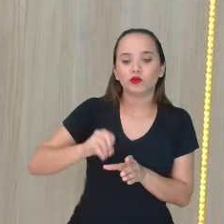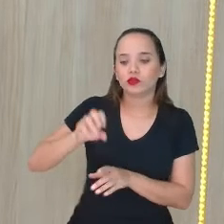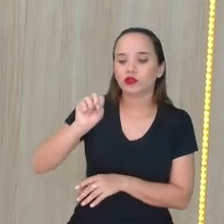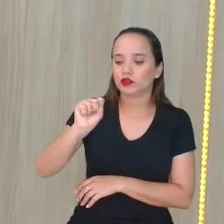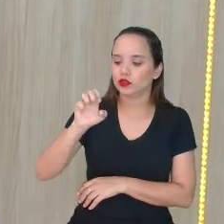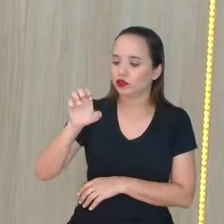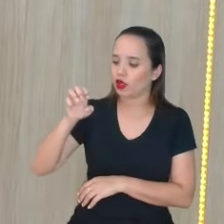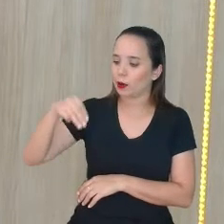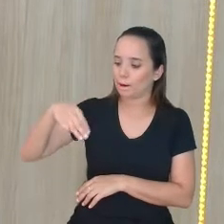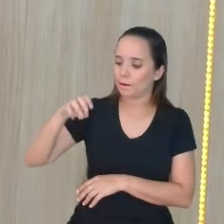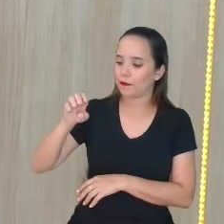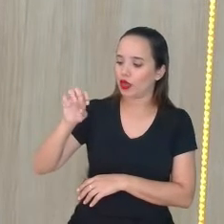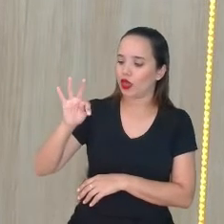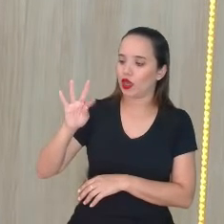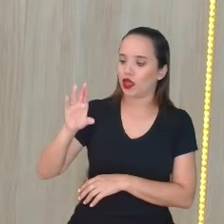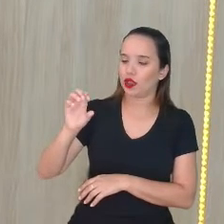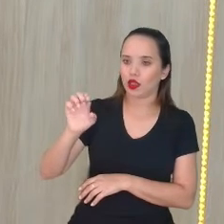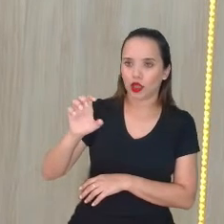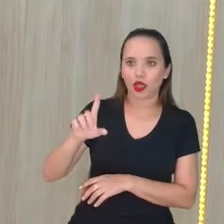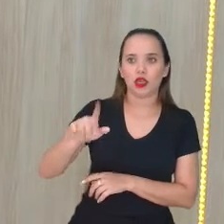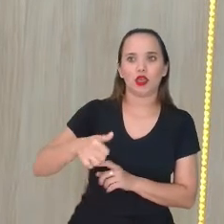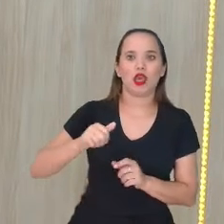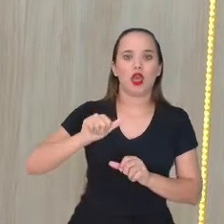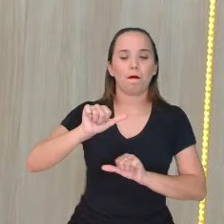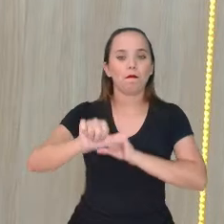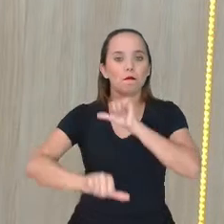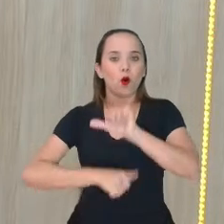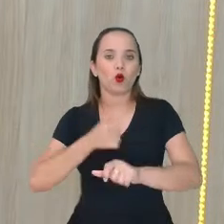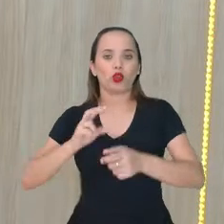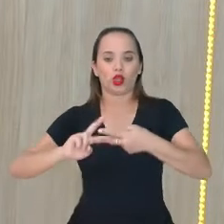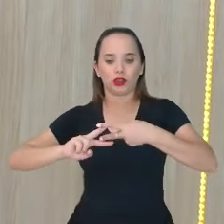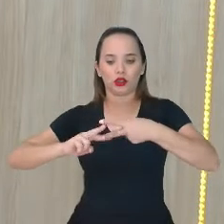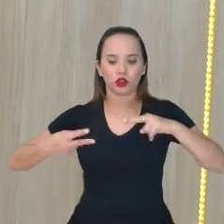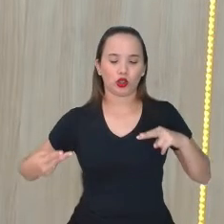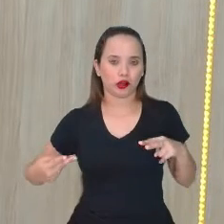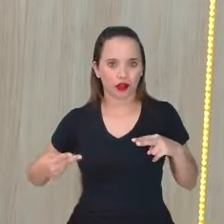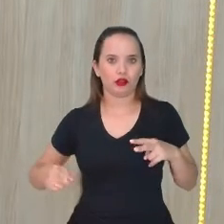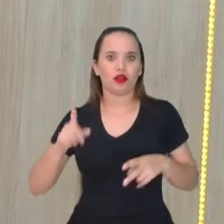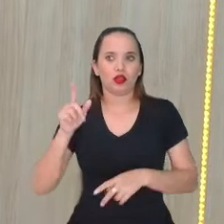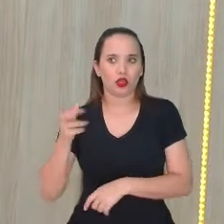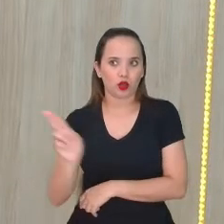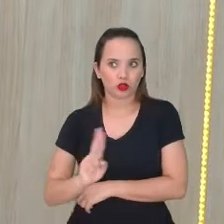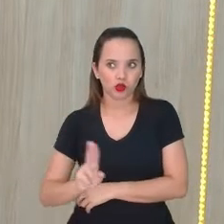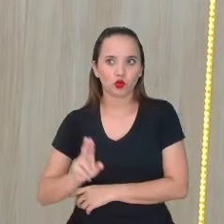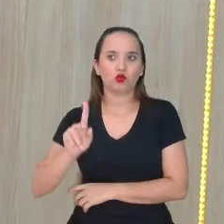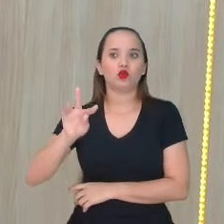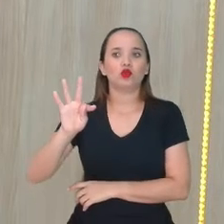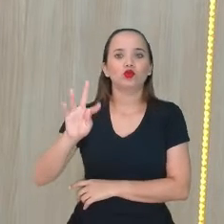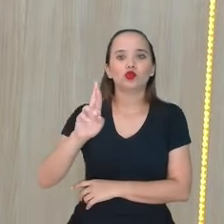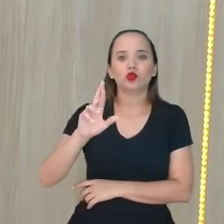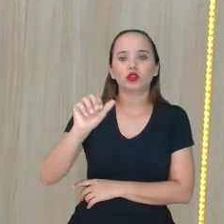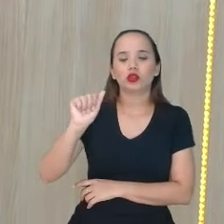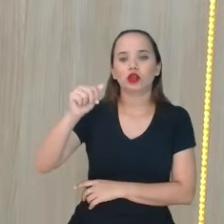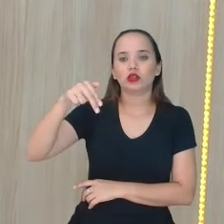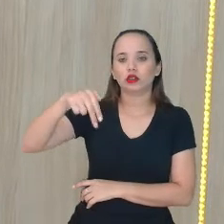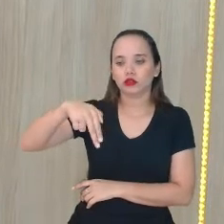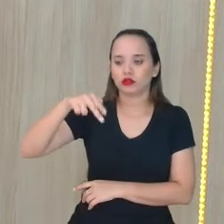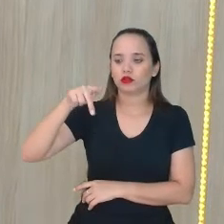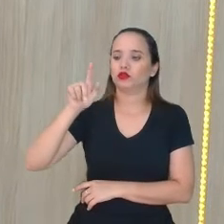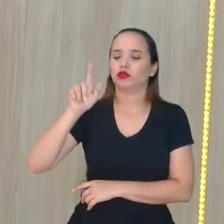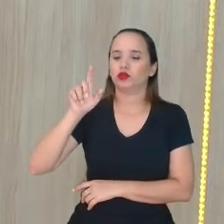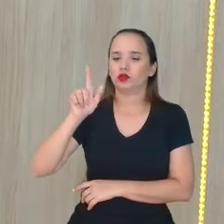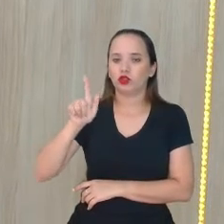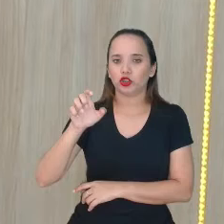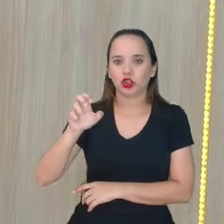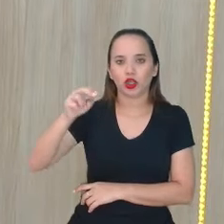modificadas, que é a questão dos transgênicos, né? Depois a gente vai se debruçar para falar sobre a questão aí dos transgênicos, que